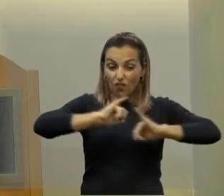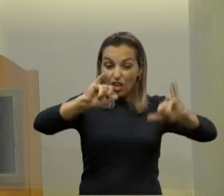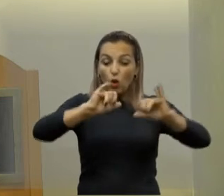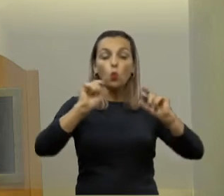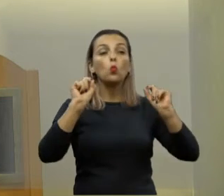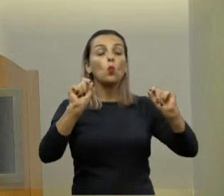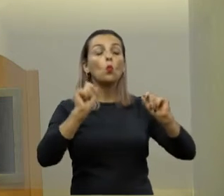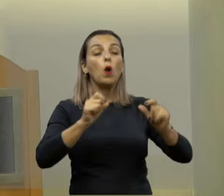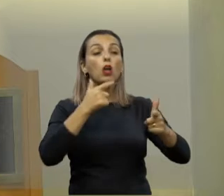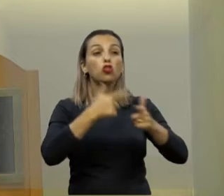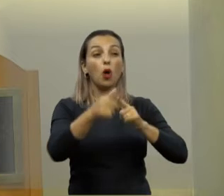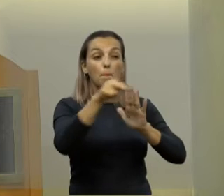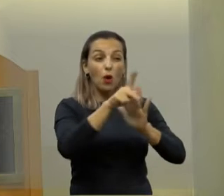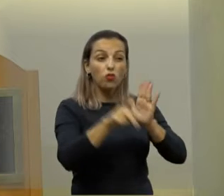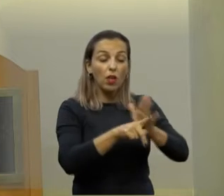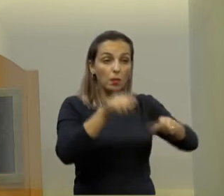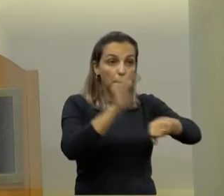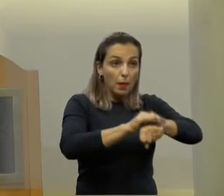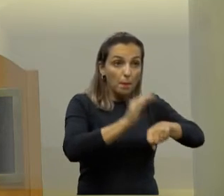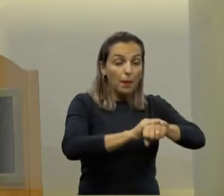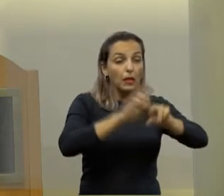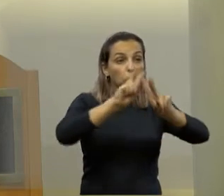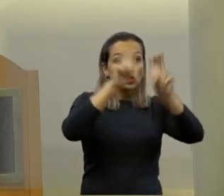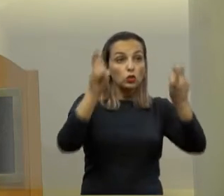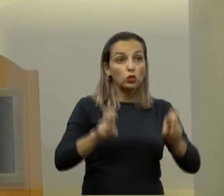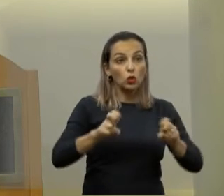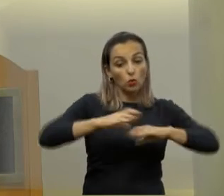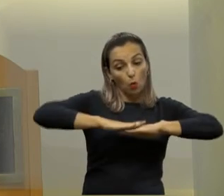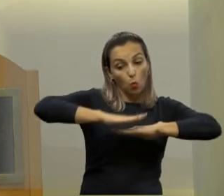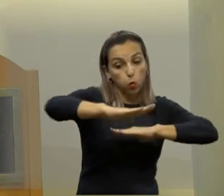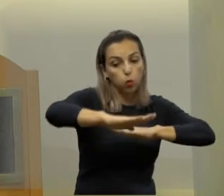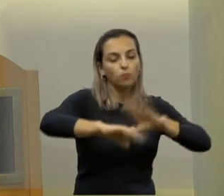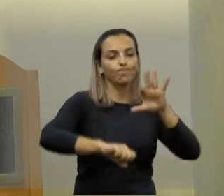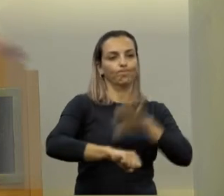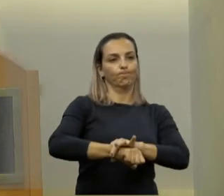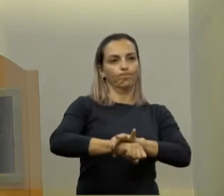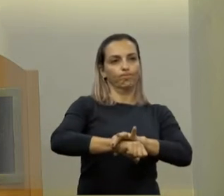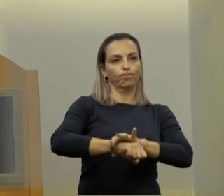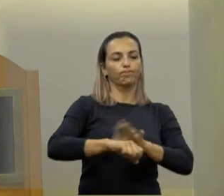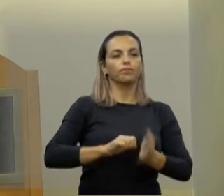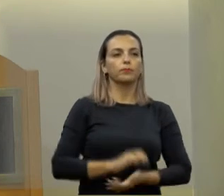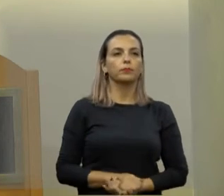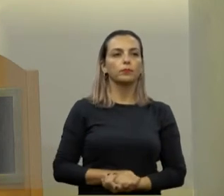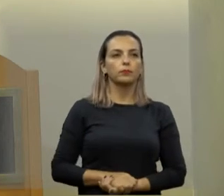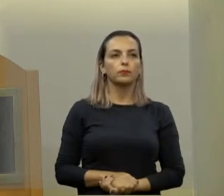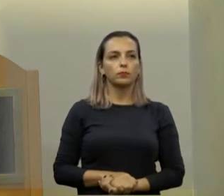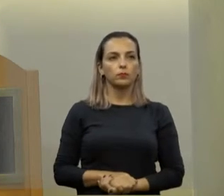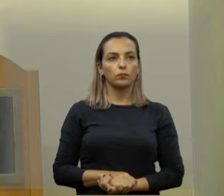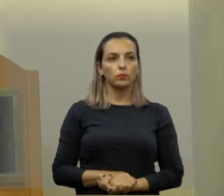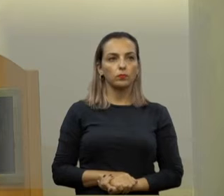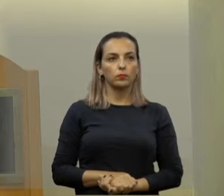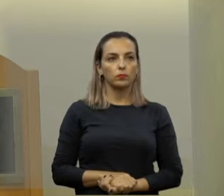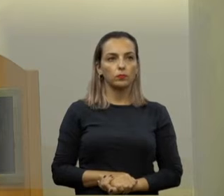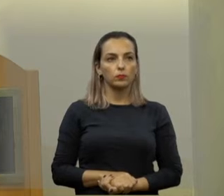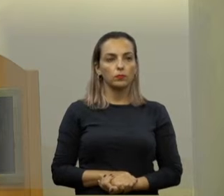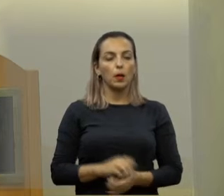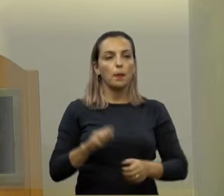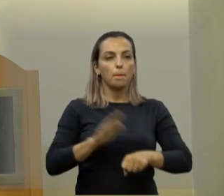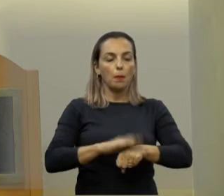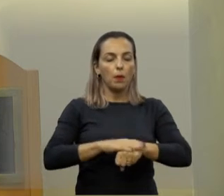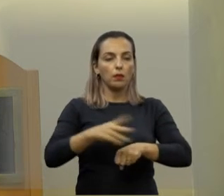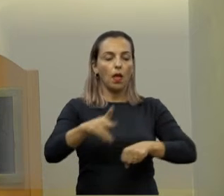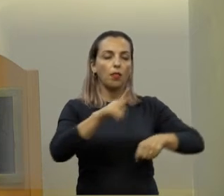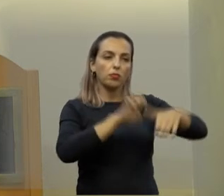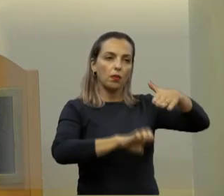sobre o projeto de minha autoria que trata da garantia do asfalto e pelos roteadores em